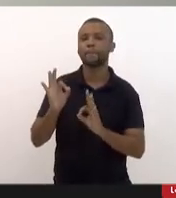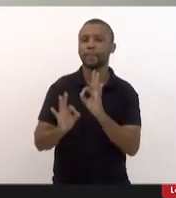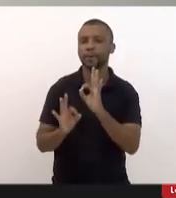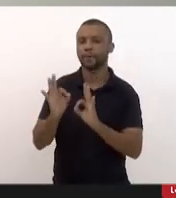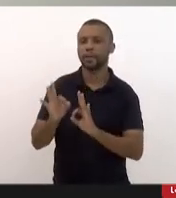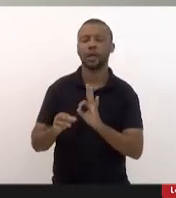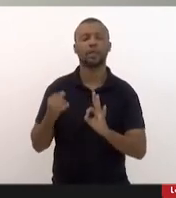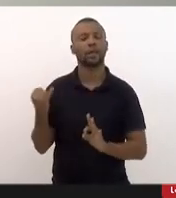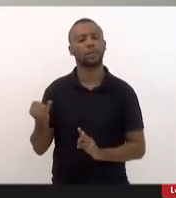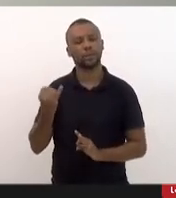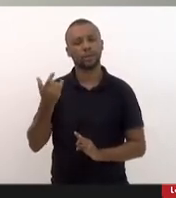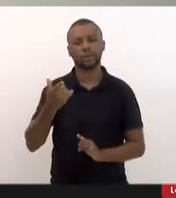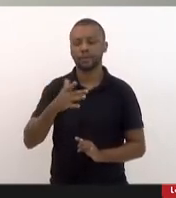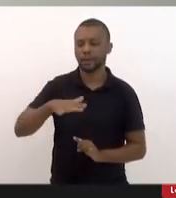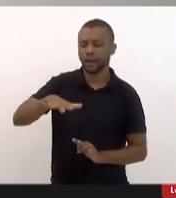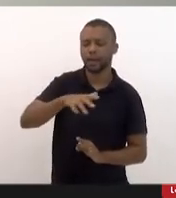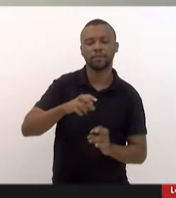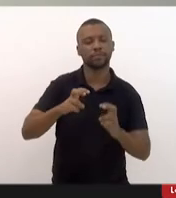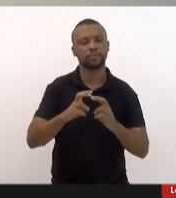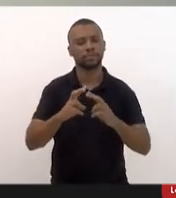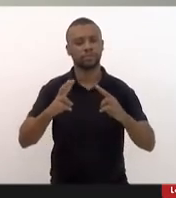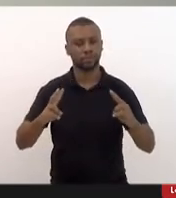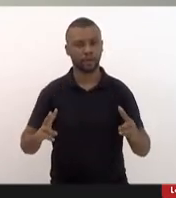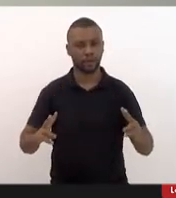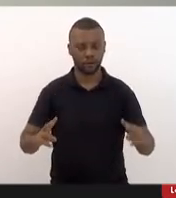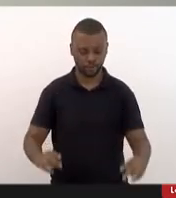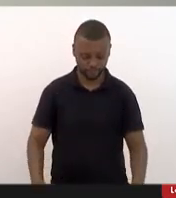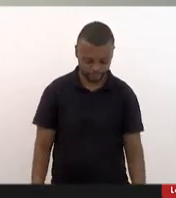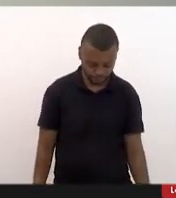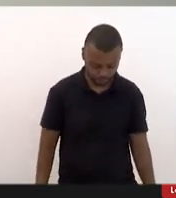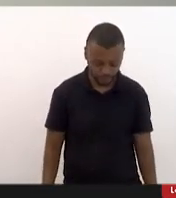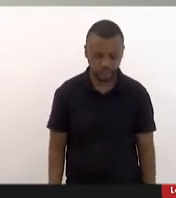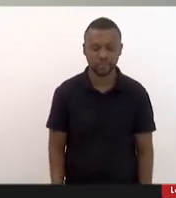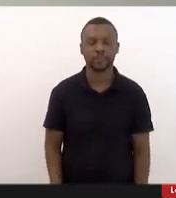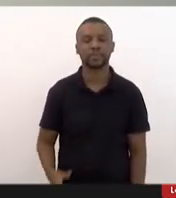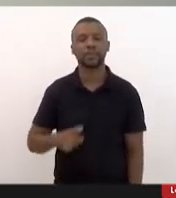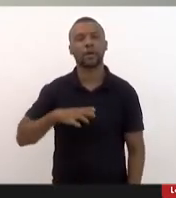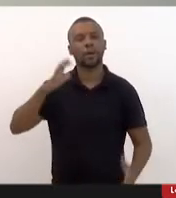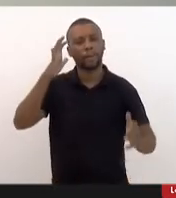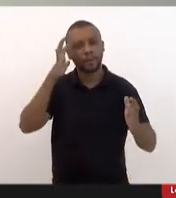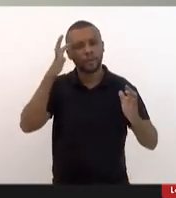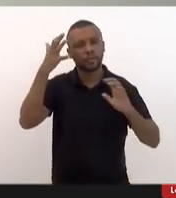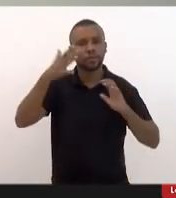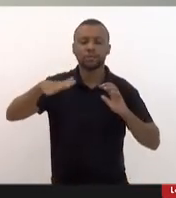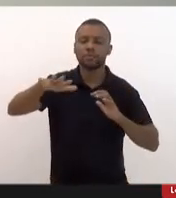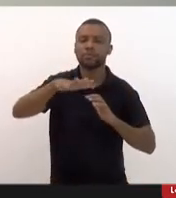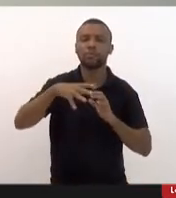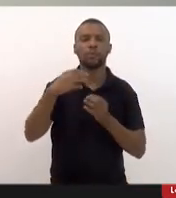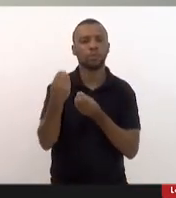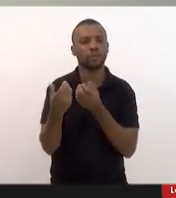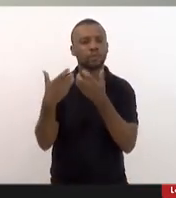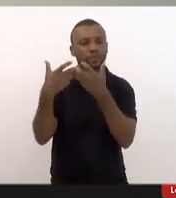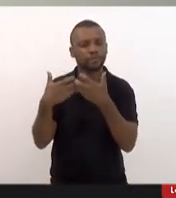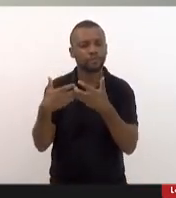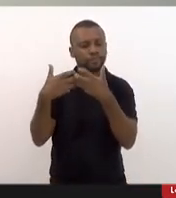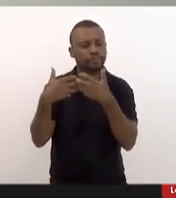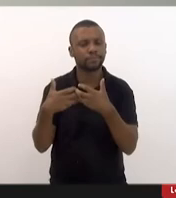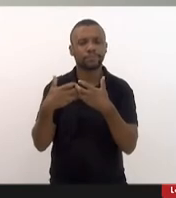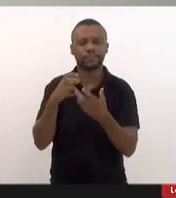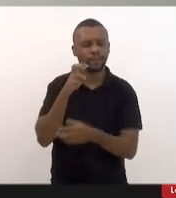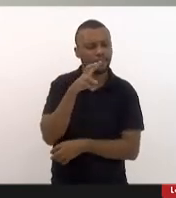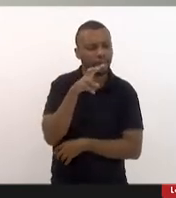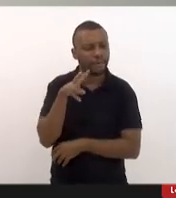fundamental para aquela região do arco metropolitano, né? E que não é uma situação que hoje a gente vive, quando a gente passa por ali e vê algumas